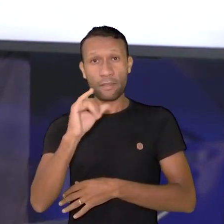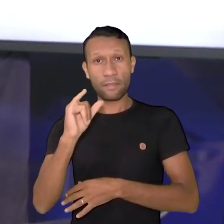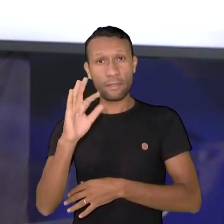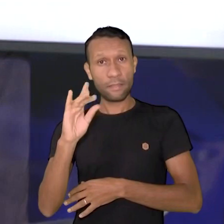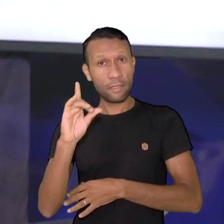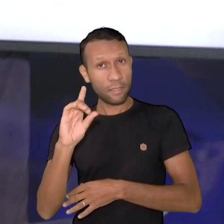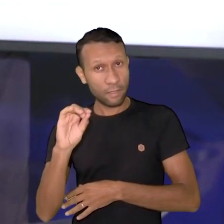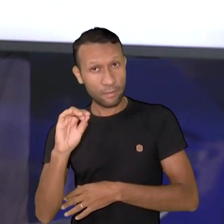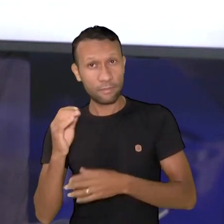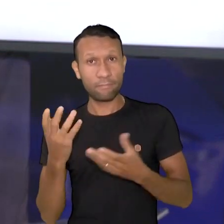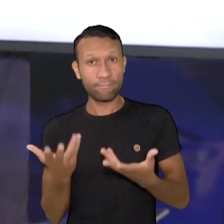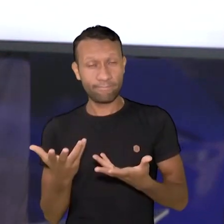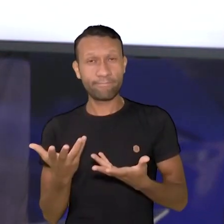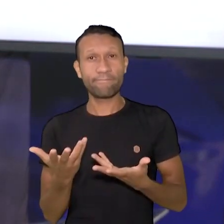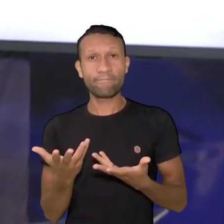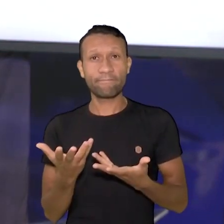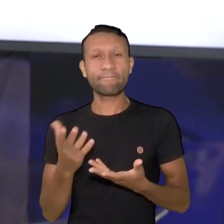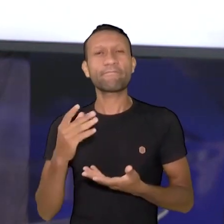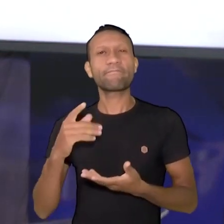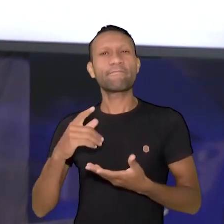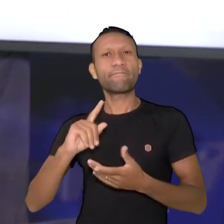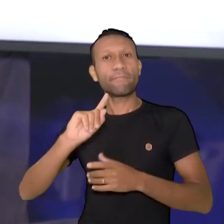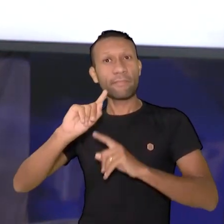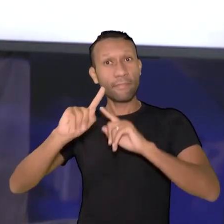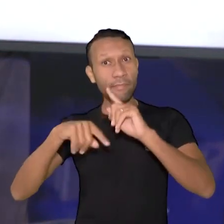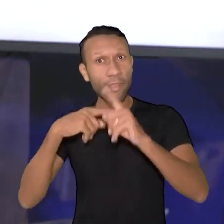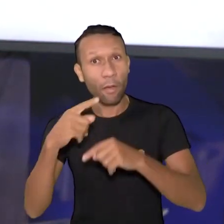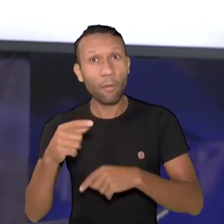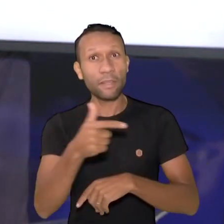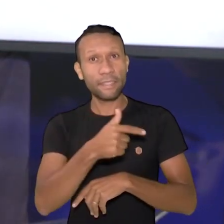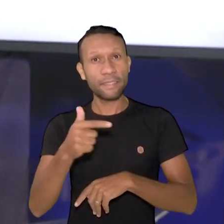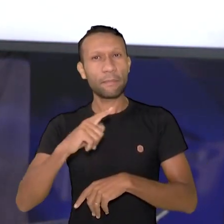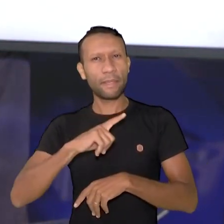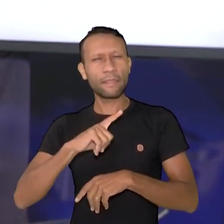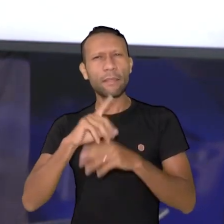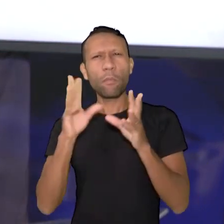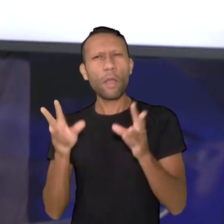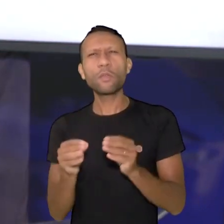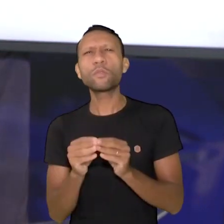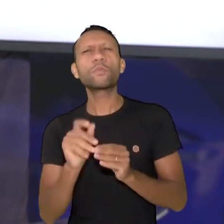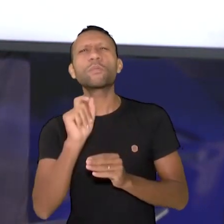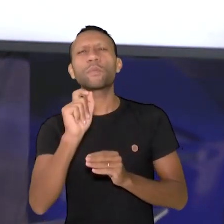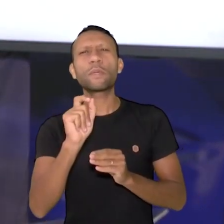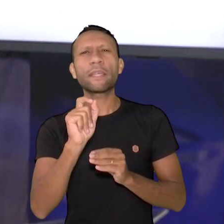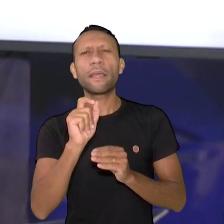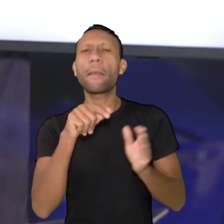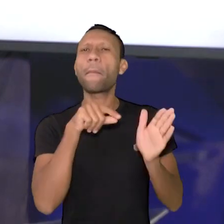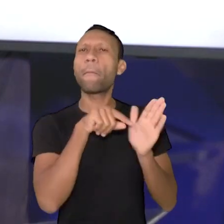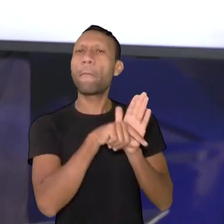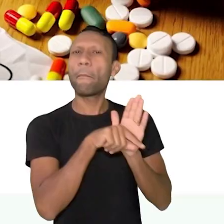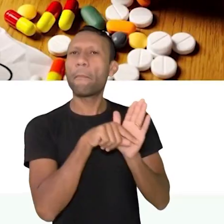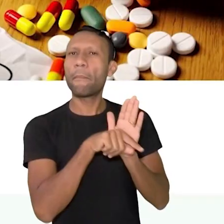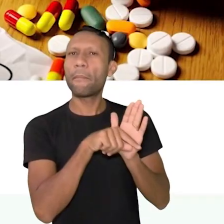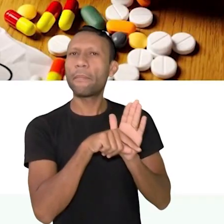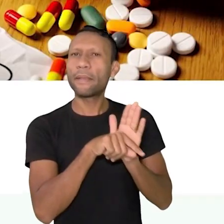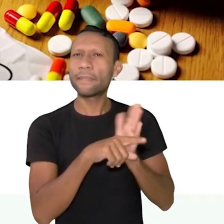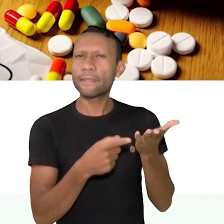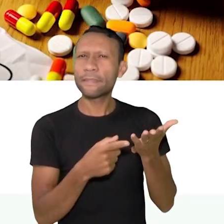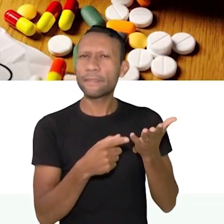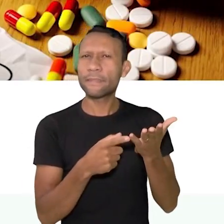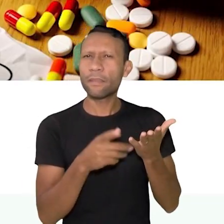a gente tem essa possibilidade aí e, se eu não me engano, ela finaliza com pesquisa. Ó, você sabe